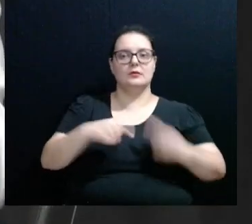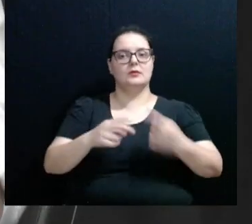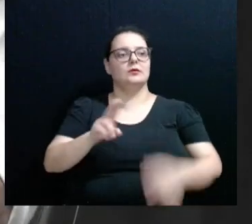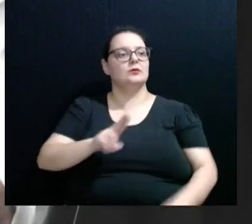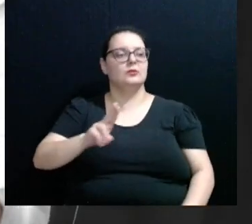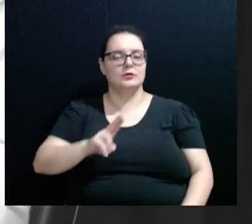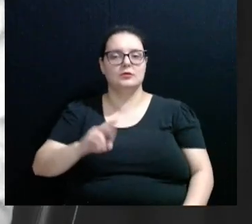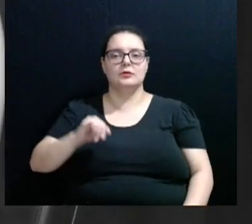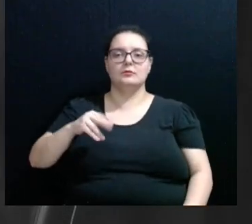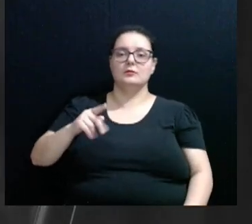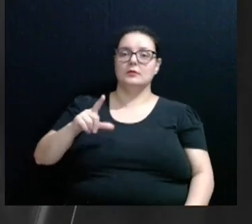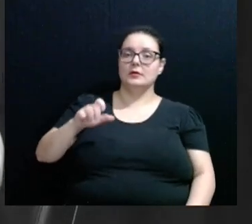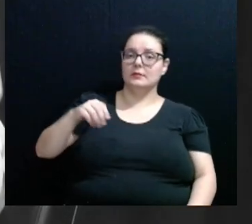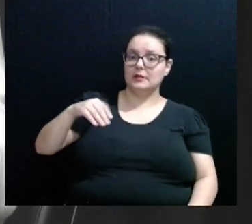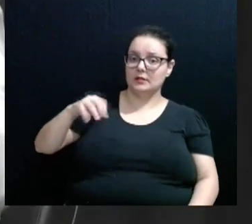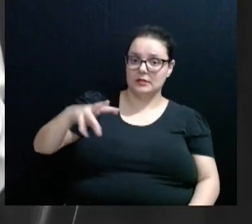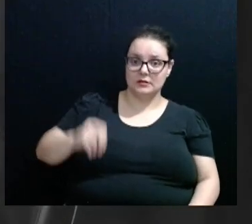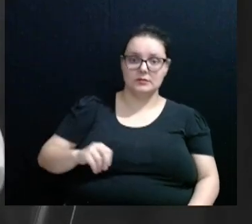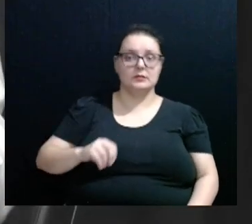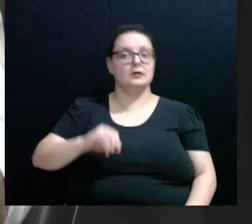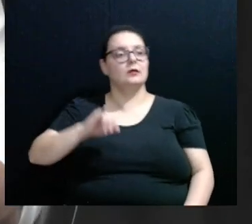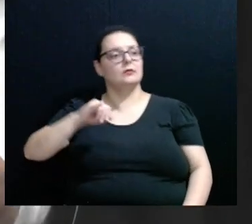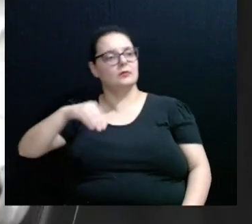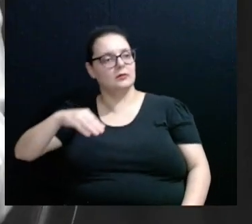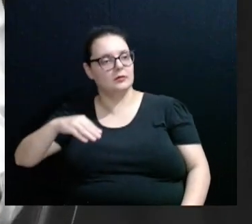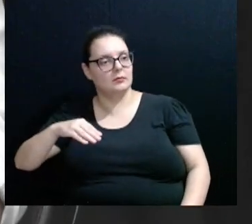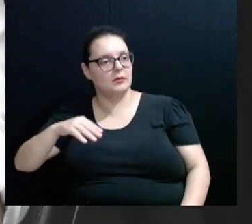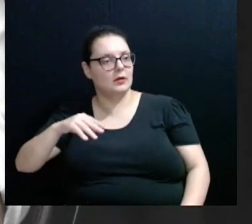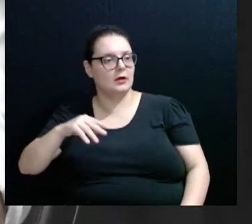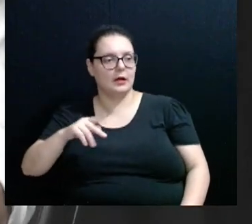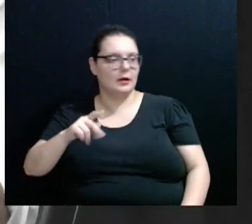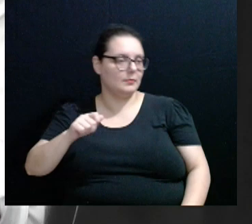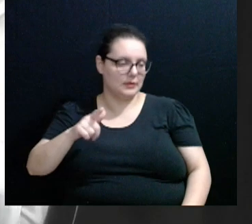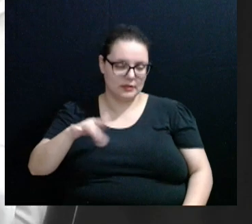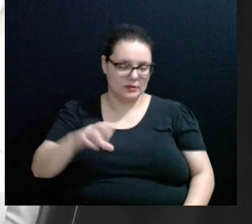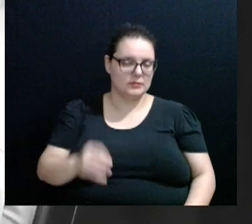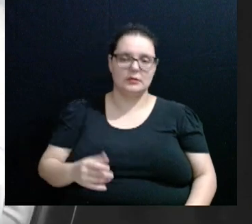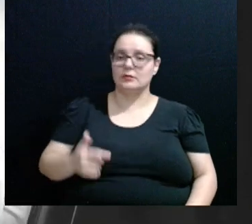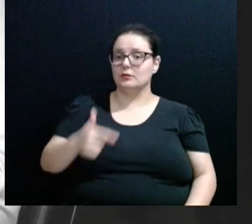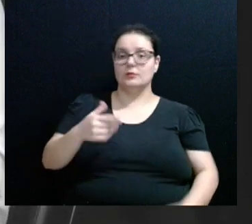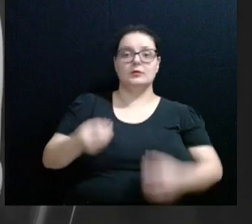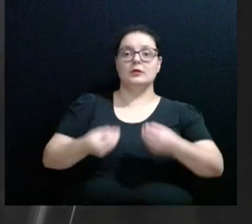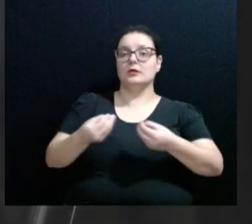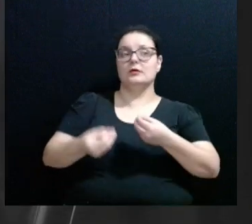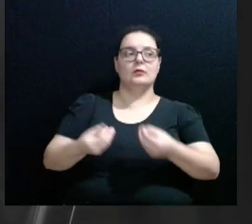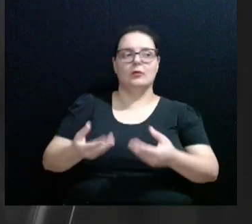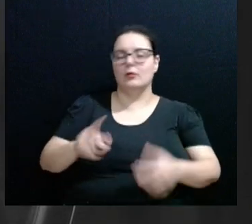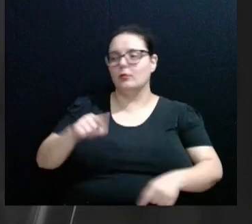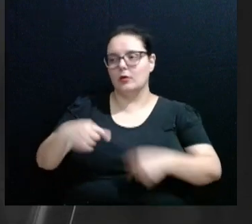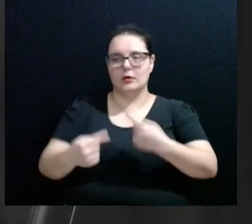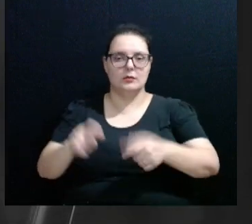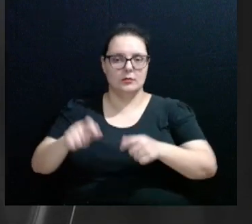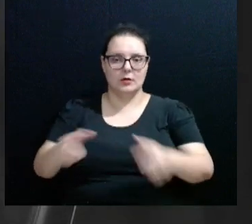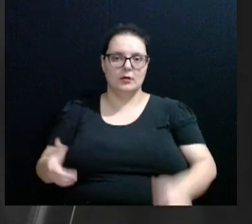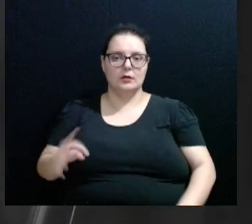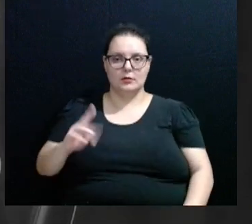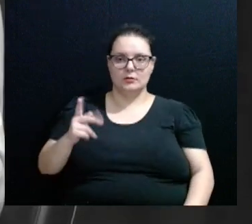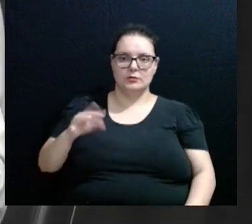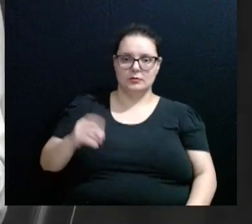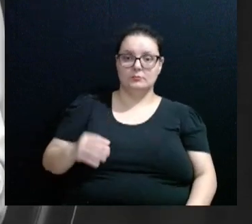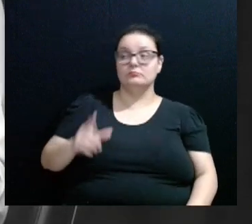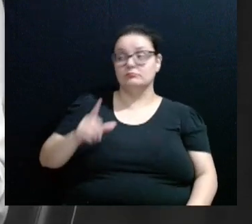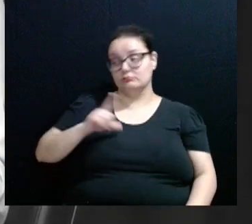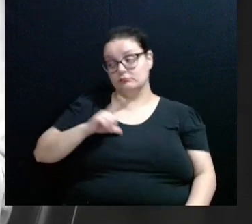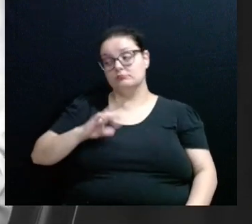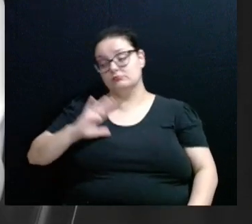de pôr na prática, e não tem pessoa melhor que o Tiago para colocar isso. Então eu falo assim, eu tenho muito orgulho, muita honra de ter